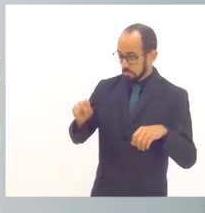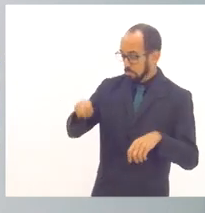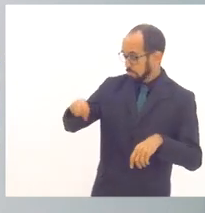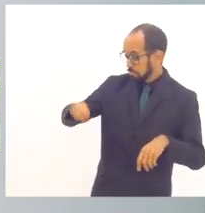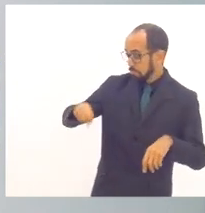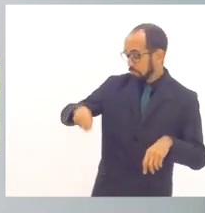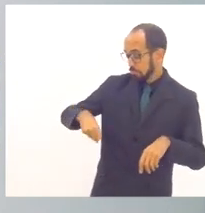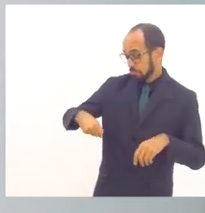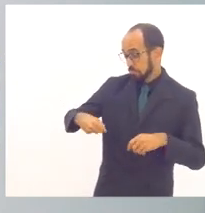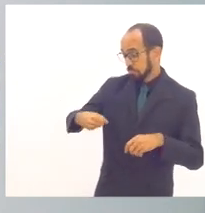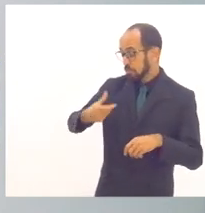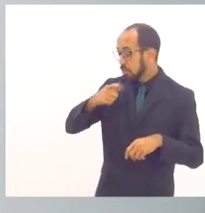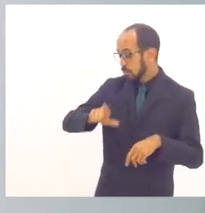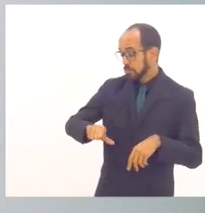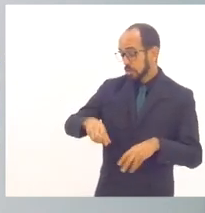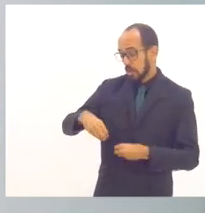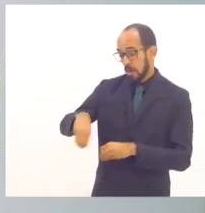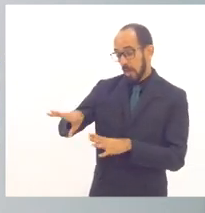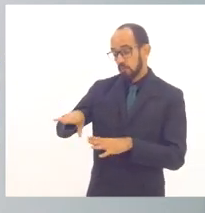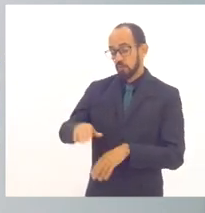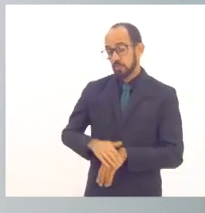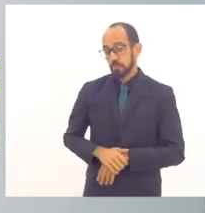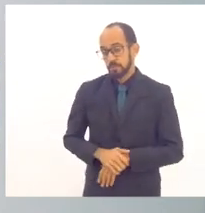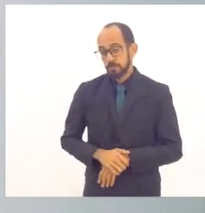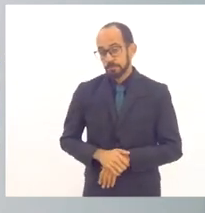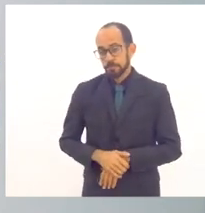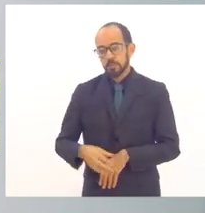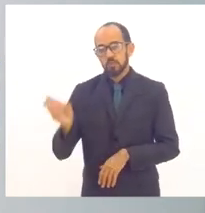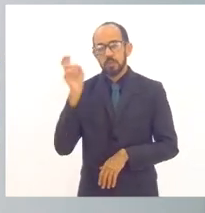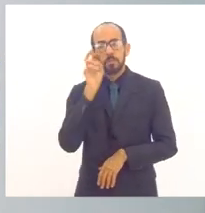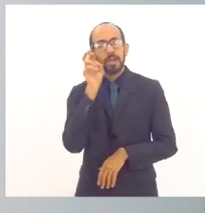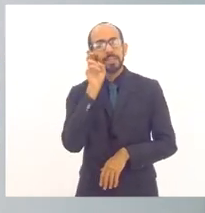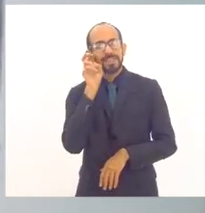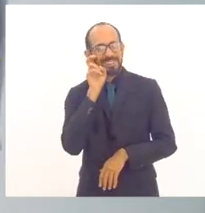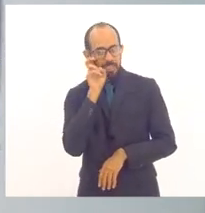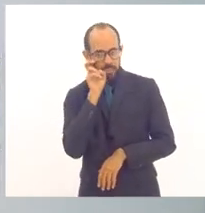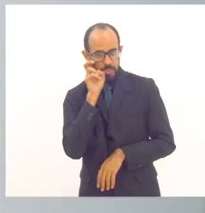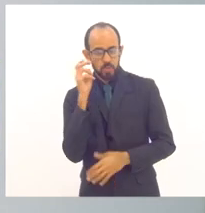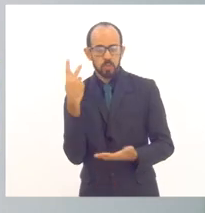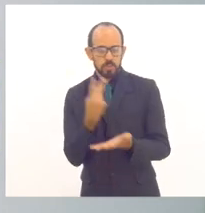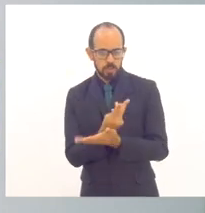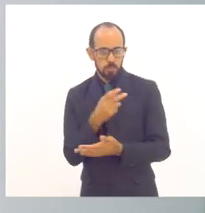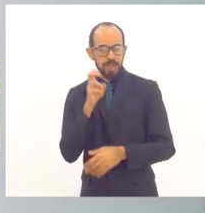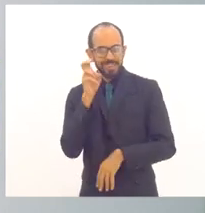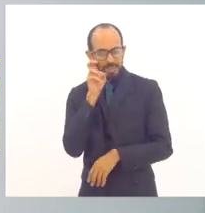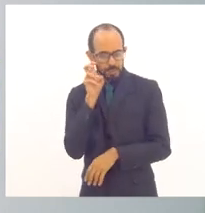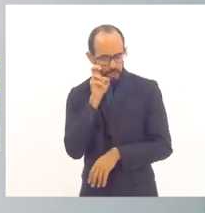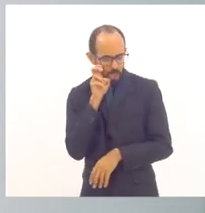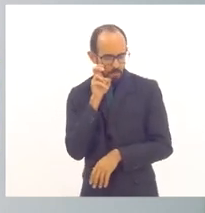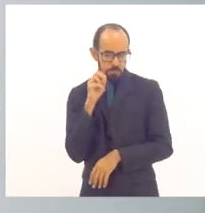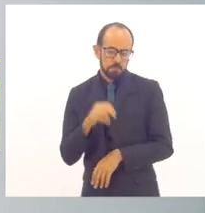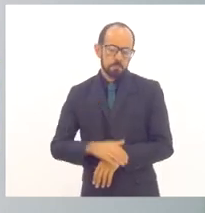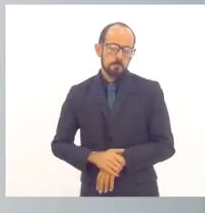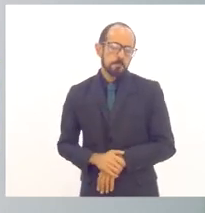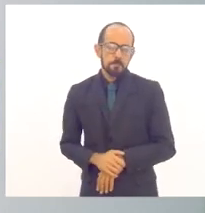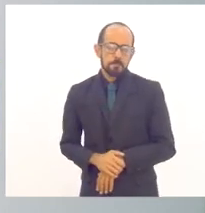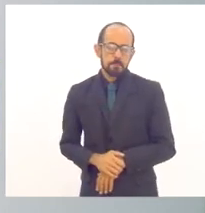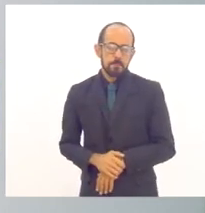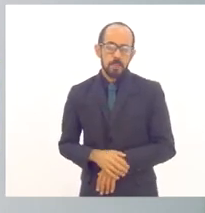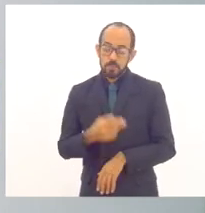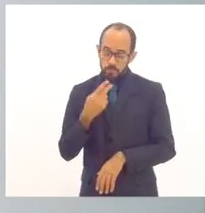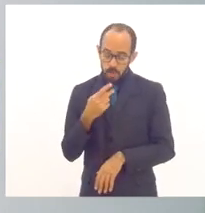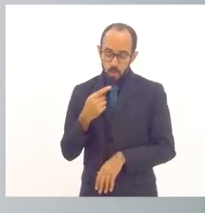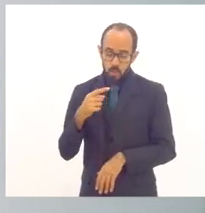Você consegue, galera? Isso foi em uma quinta-feira. Quinta-feira. Ele falou, você consegue levar na